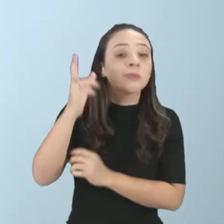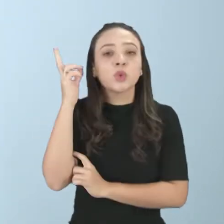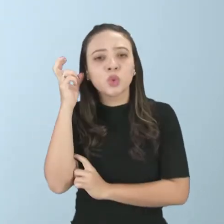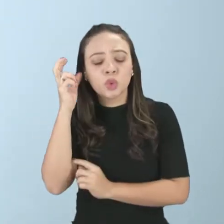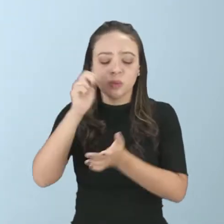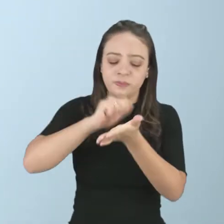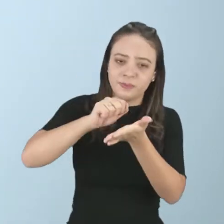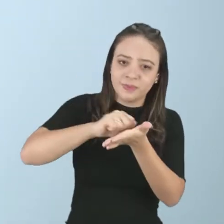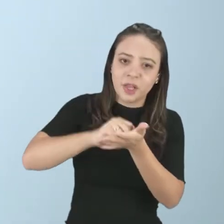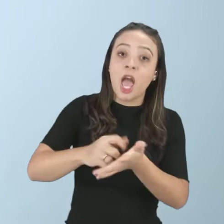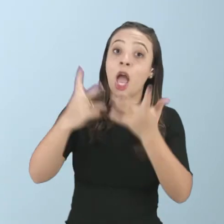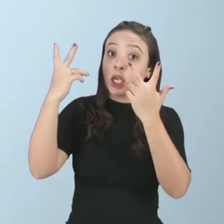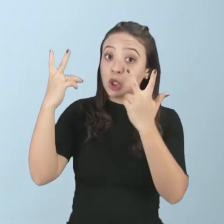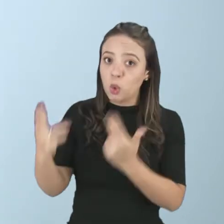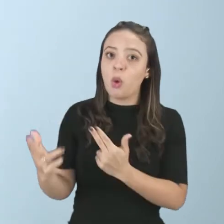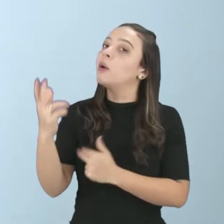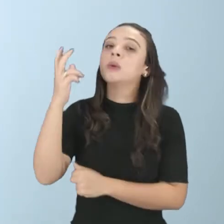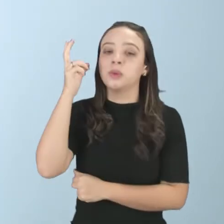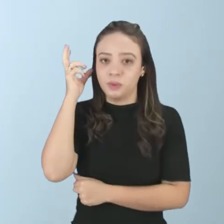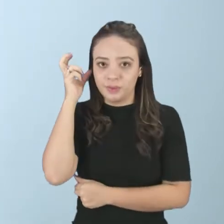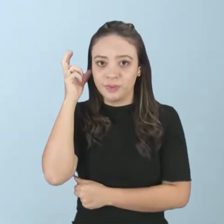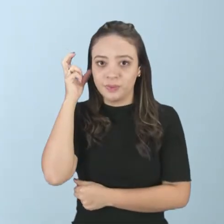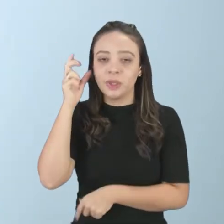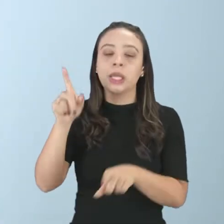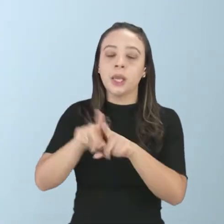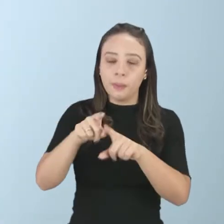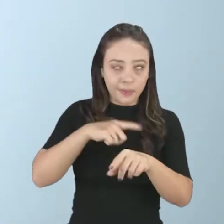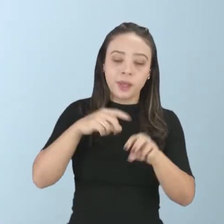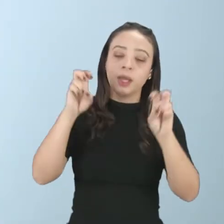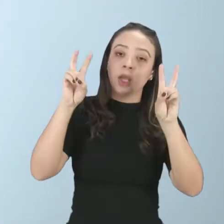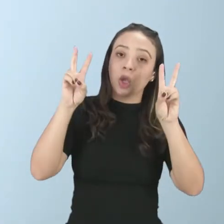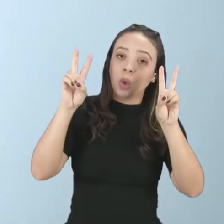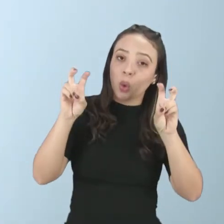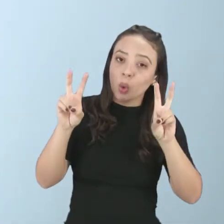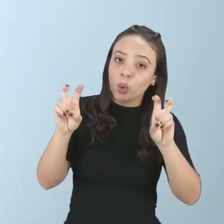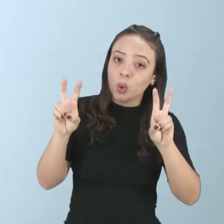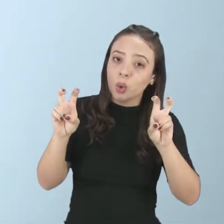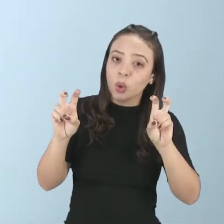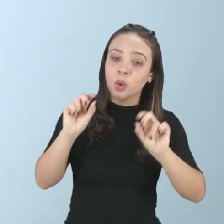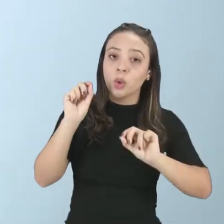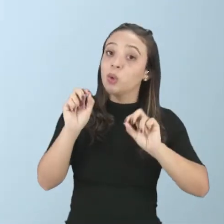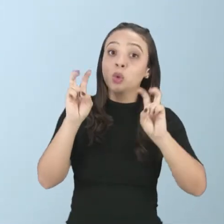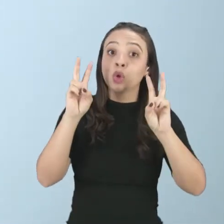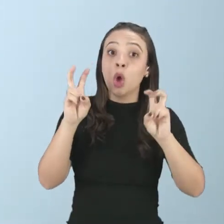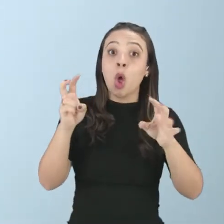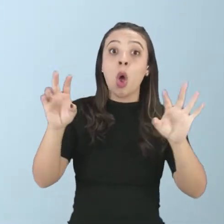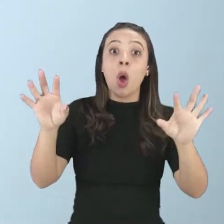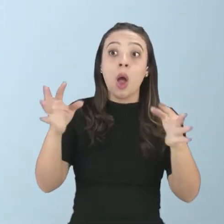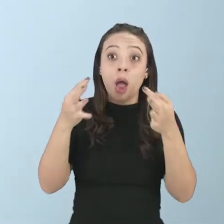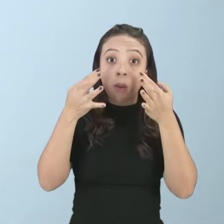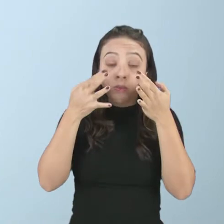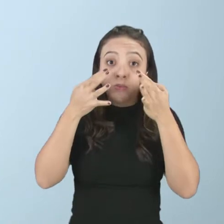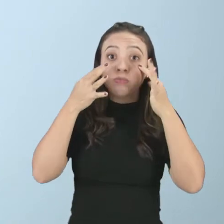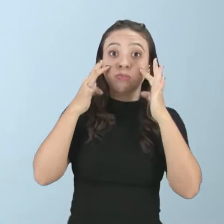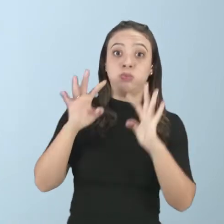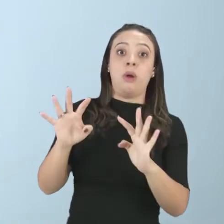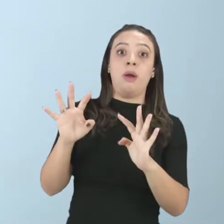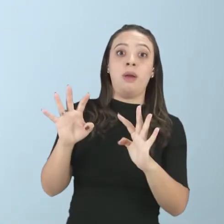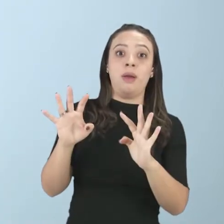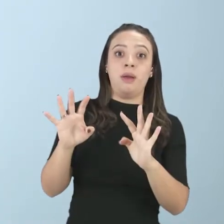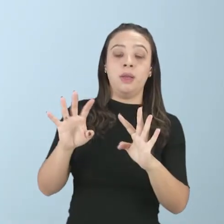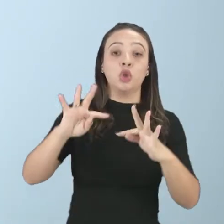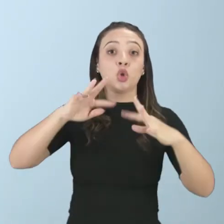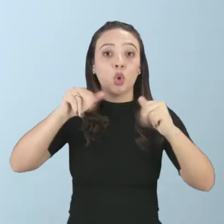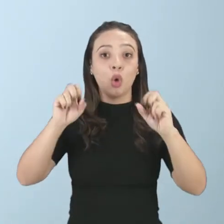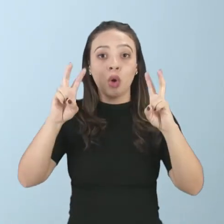papel, do jeito que foi colocado. E o título, ele vai chamar a atenção. Todo o título, ele é